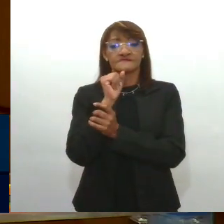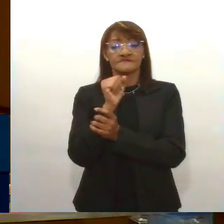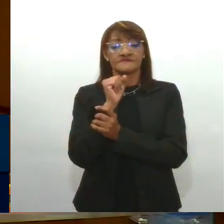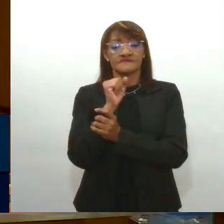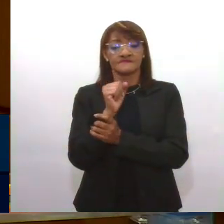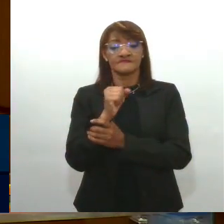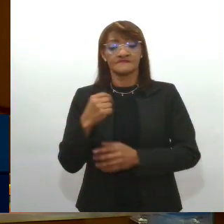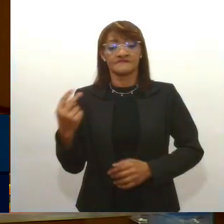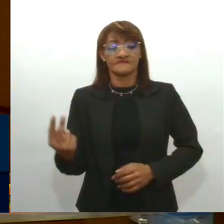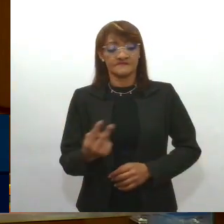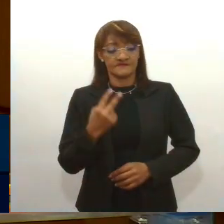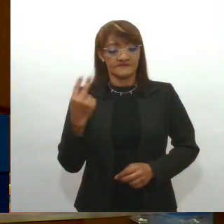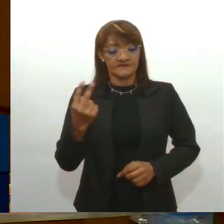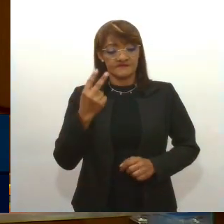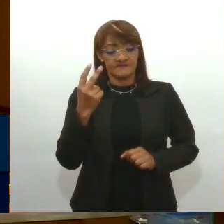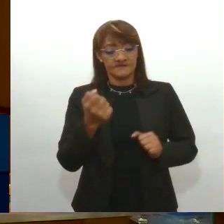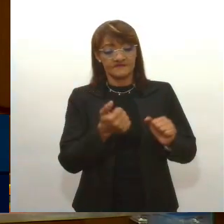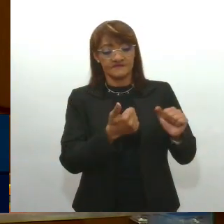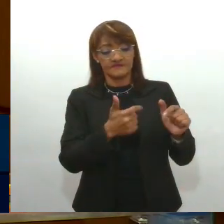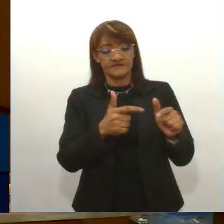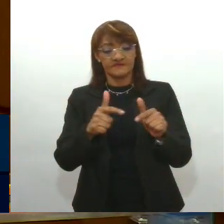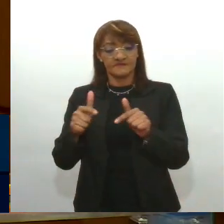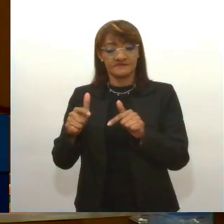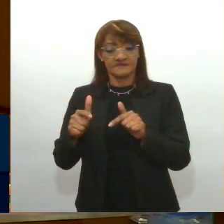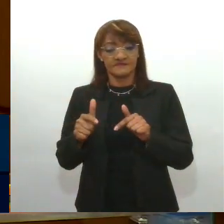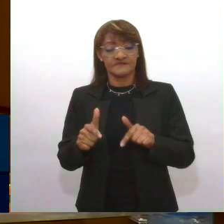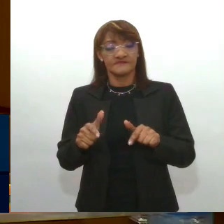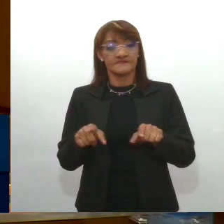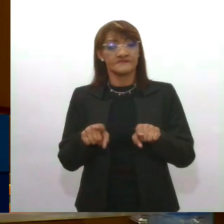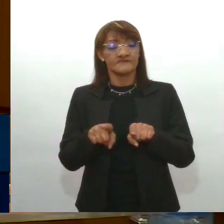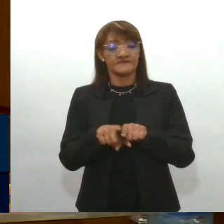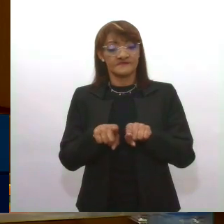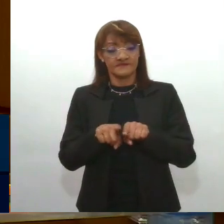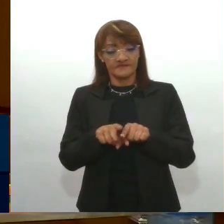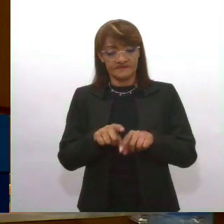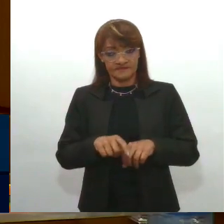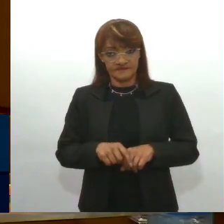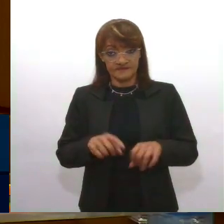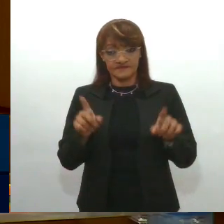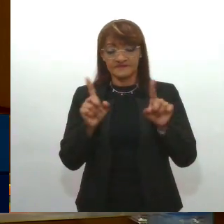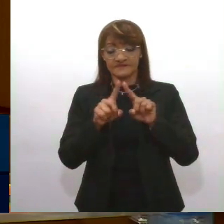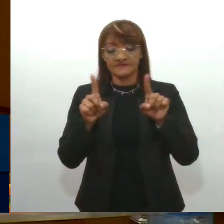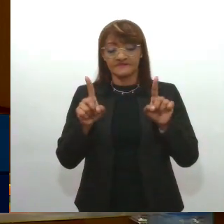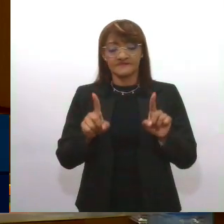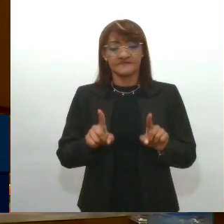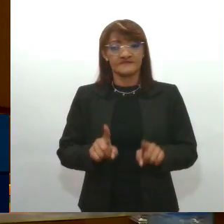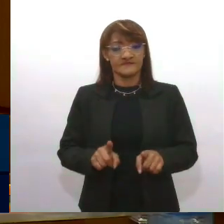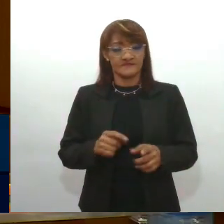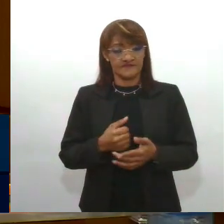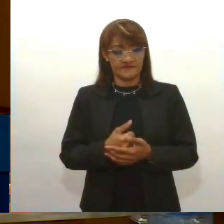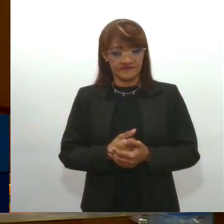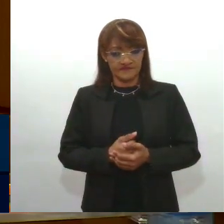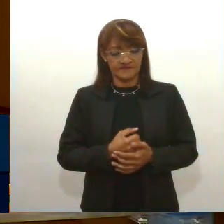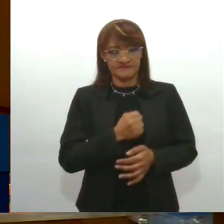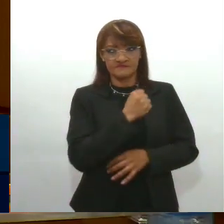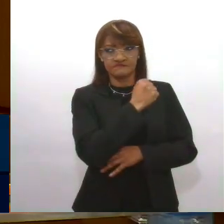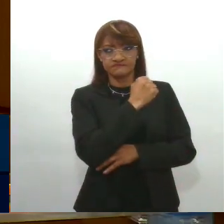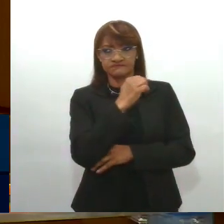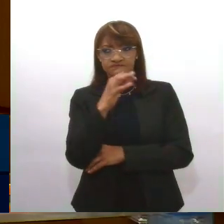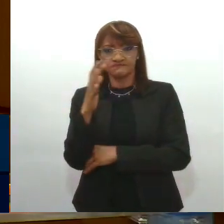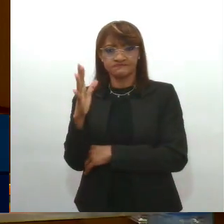público e das e dos Servidores defesa do meio ambiente e do direito a